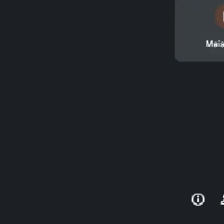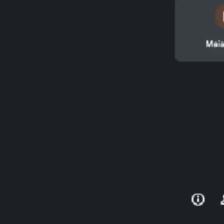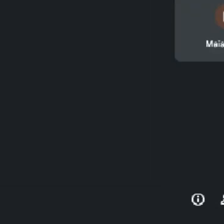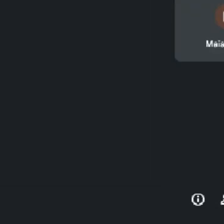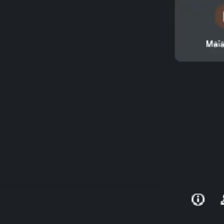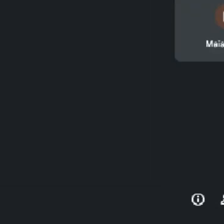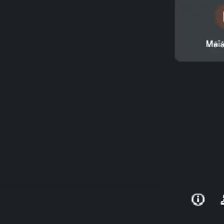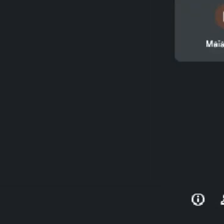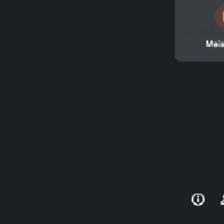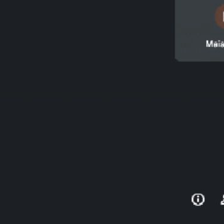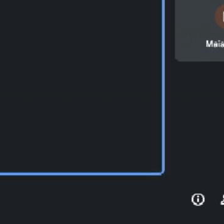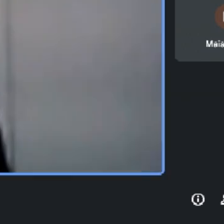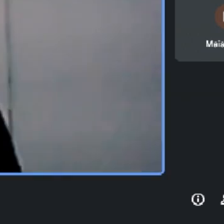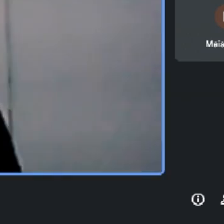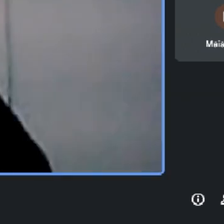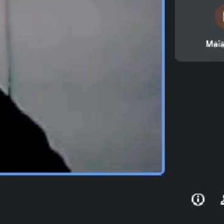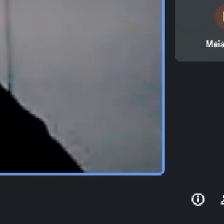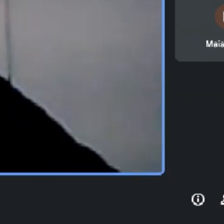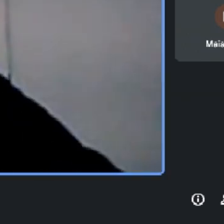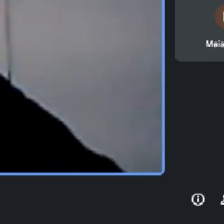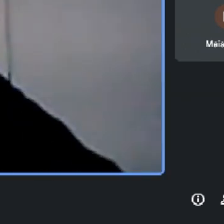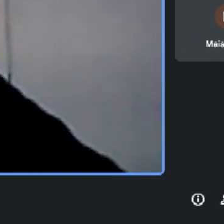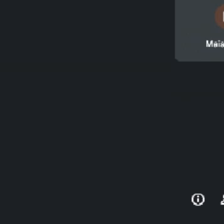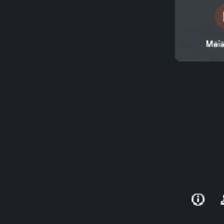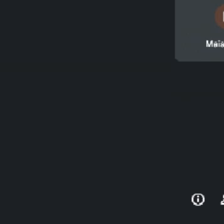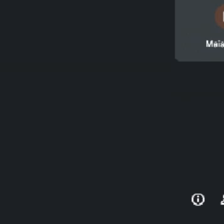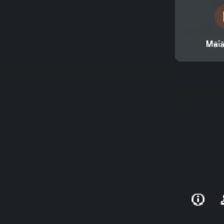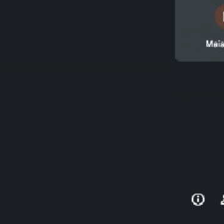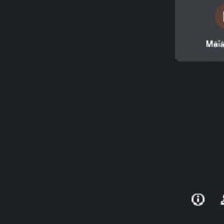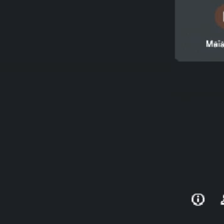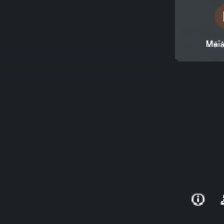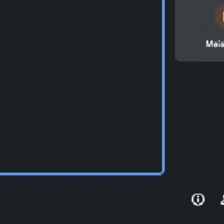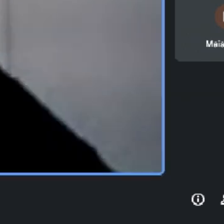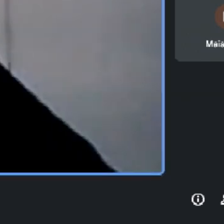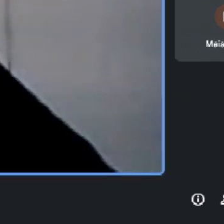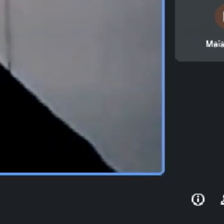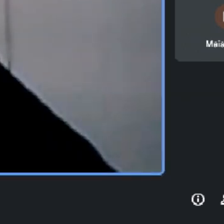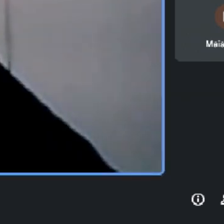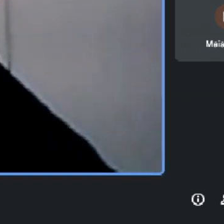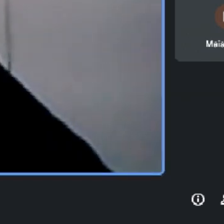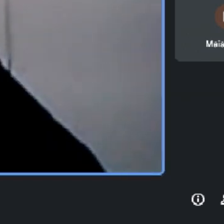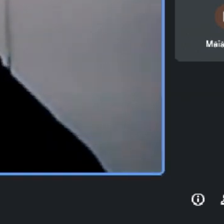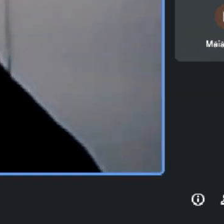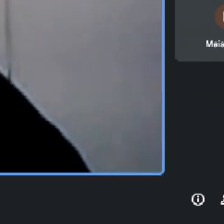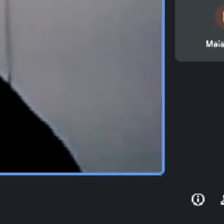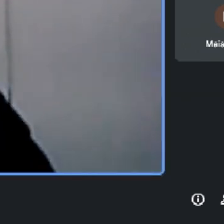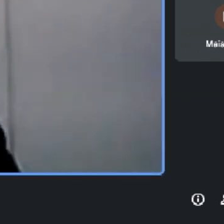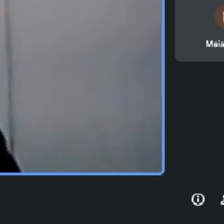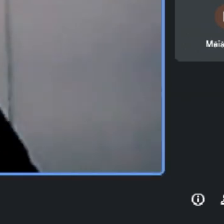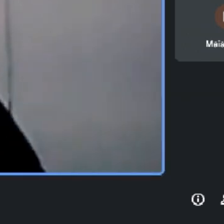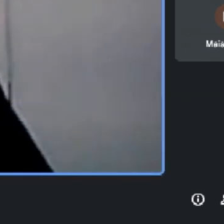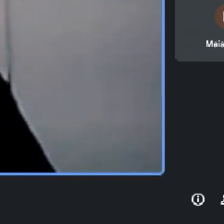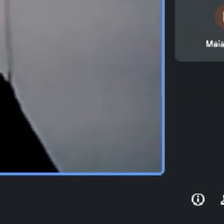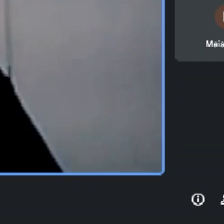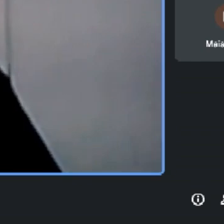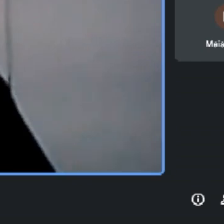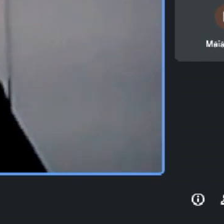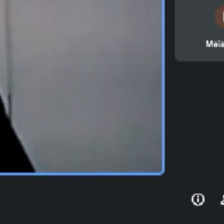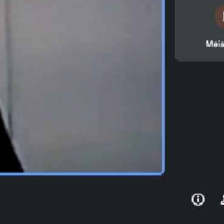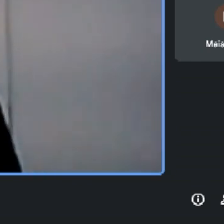De acordo. Miltinho CGE. De acordo. Eu também estou de acordo, está aprovado o